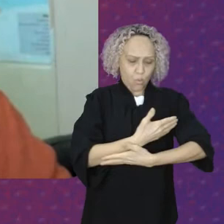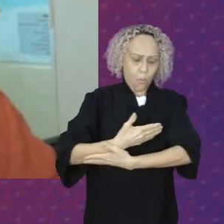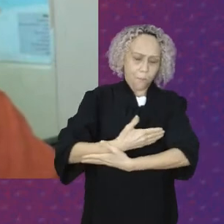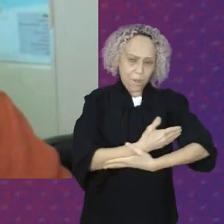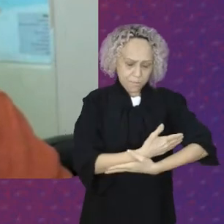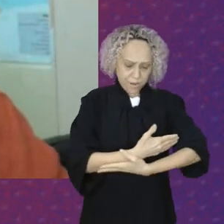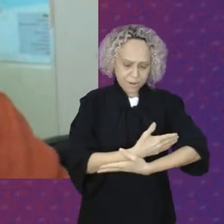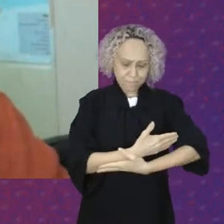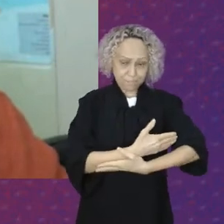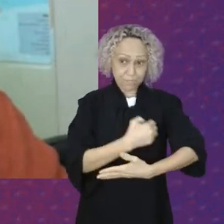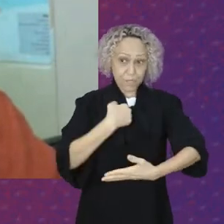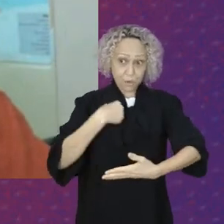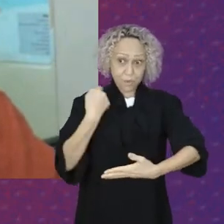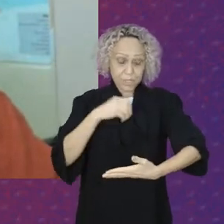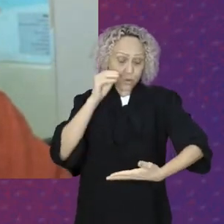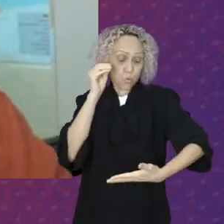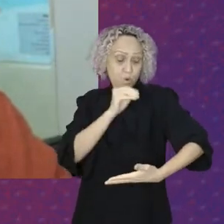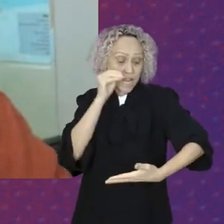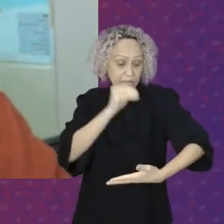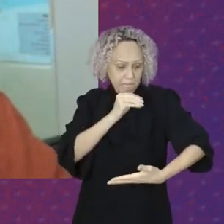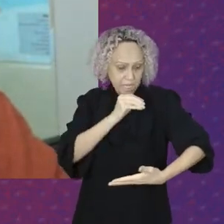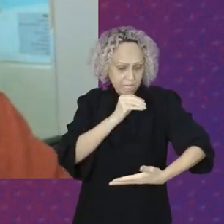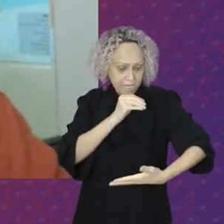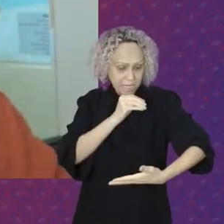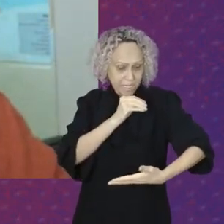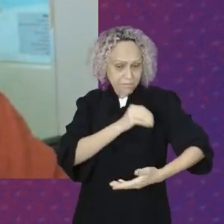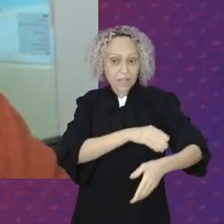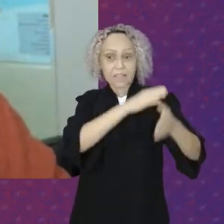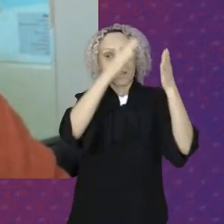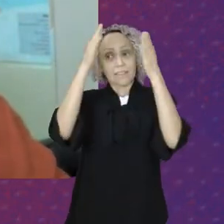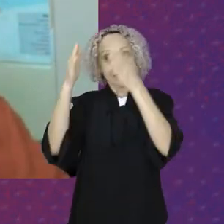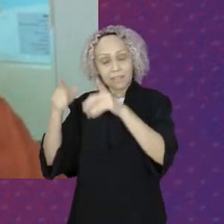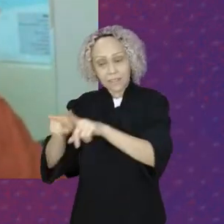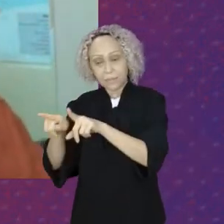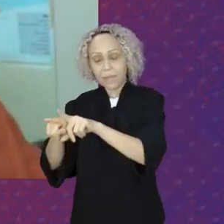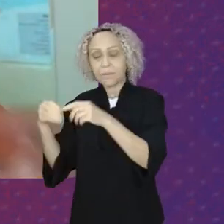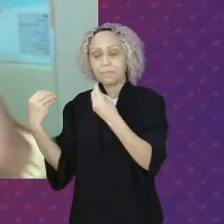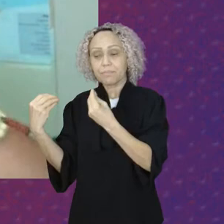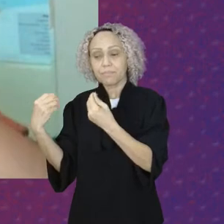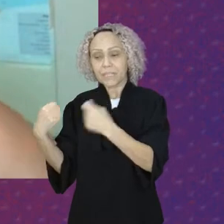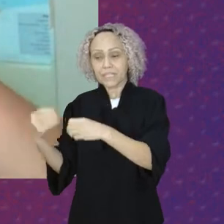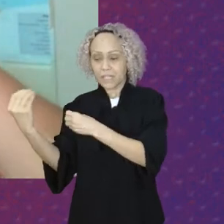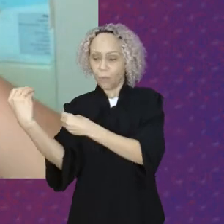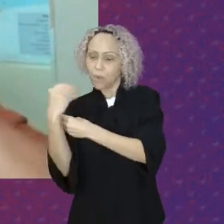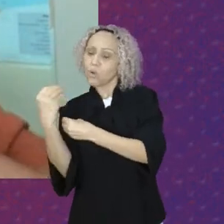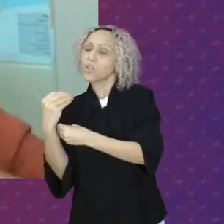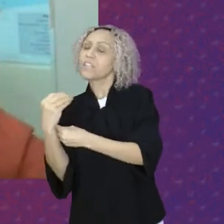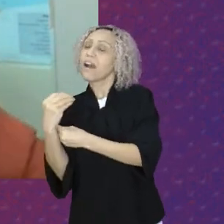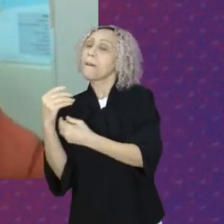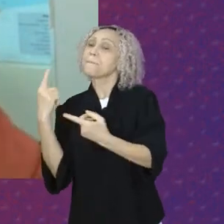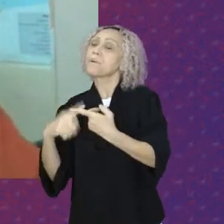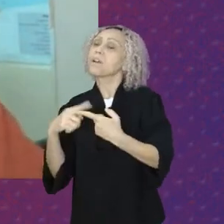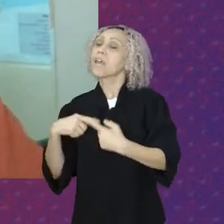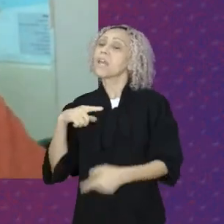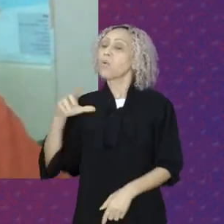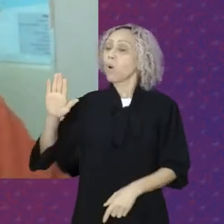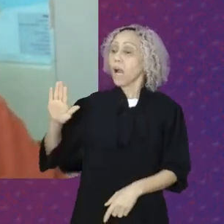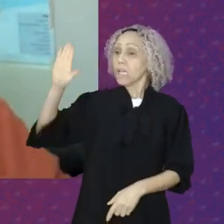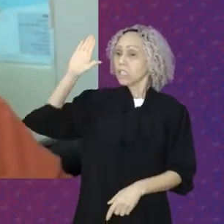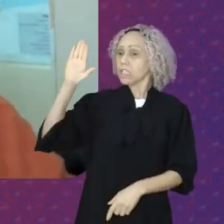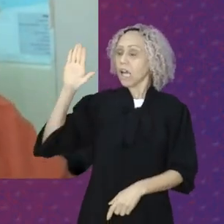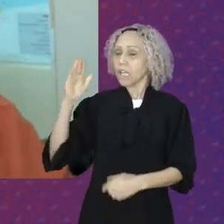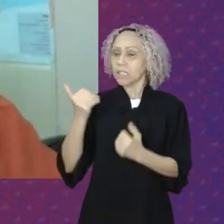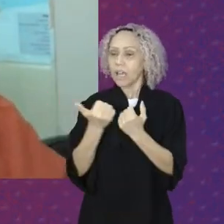fez ter consciência de que eu não poderia ali me entregar, que eu poderia